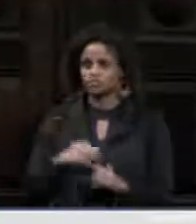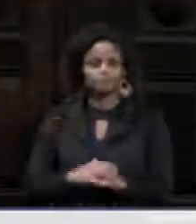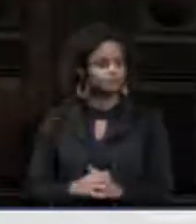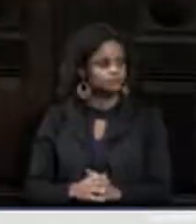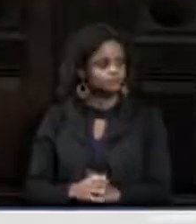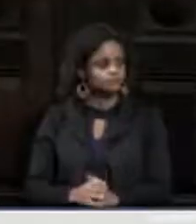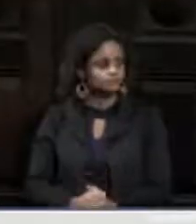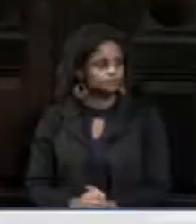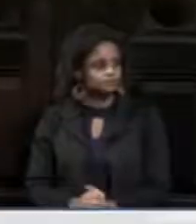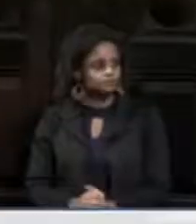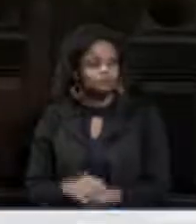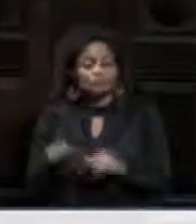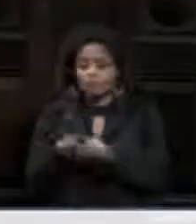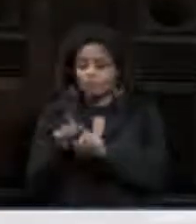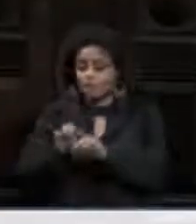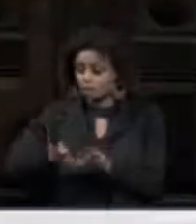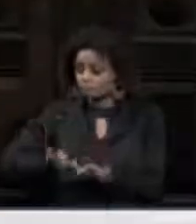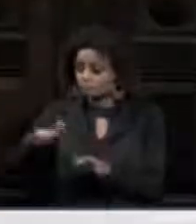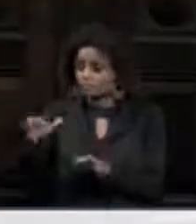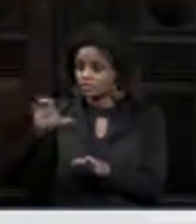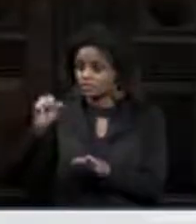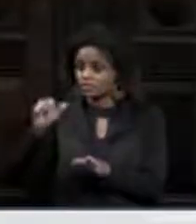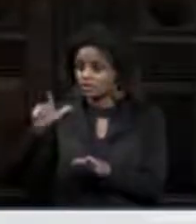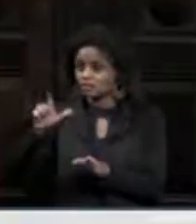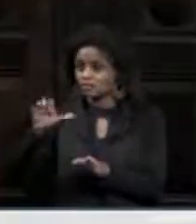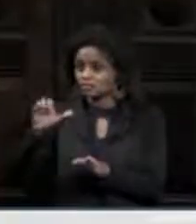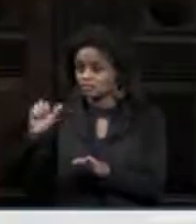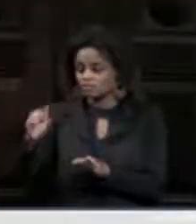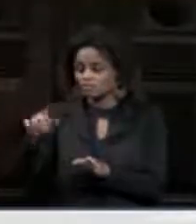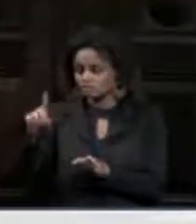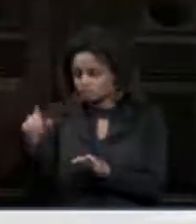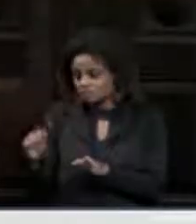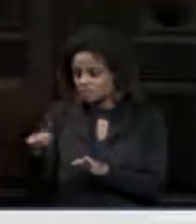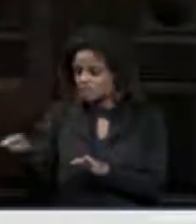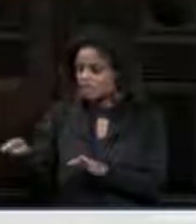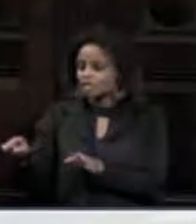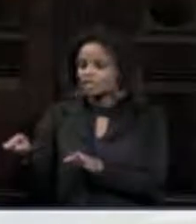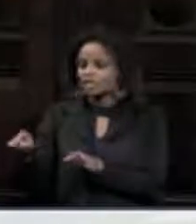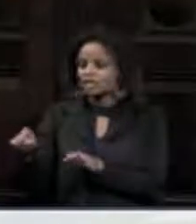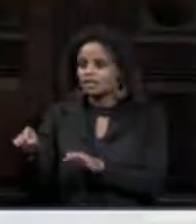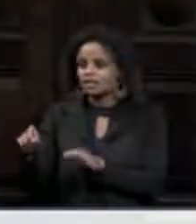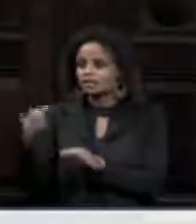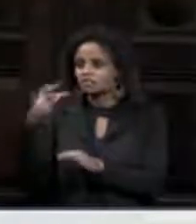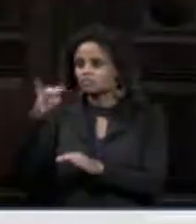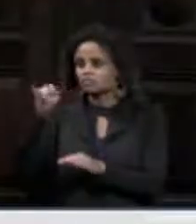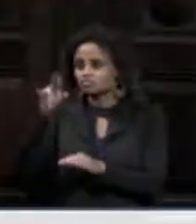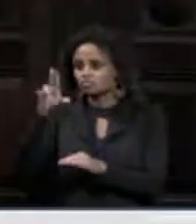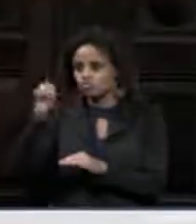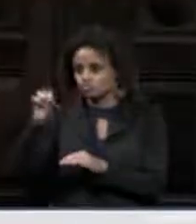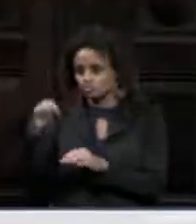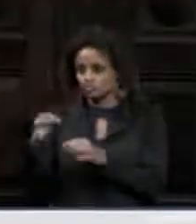mesmas calçadinhas de tijolinho para Monte Alto. Calçam-se as primeiras ruas de Monte Alto.